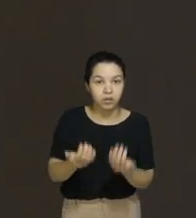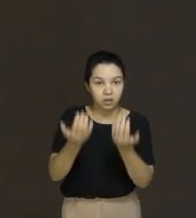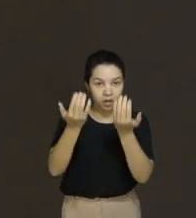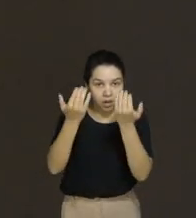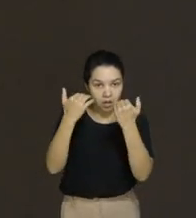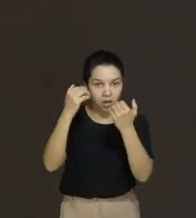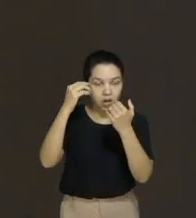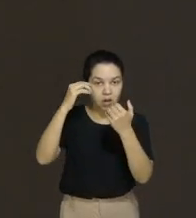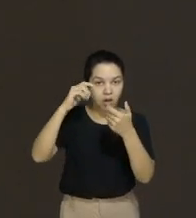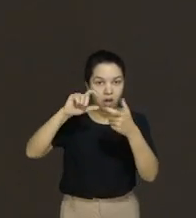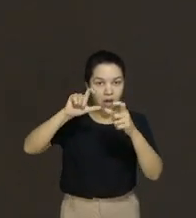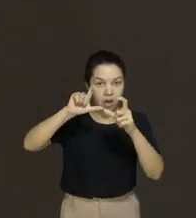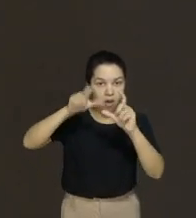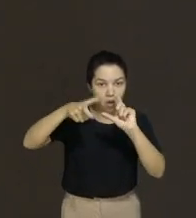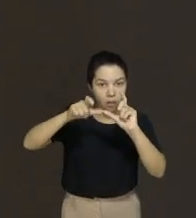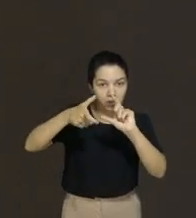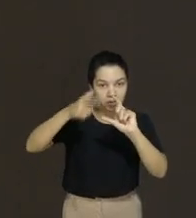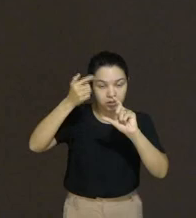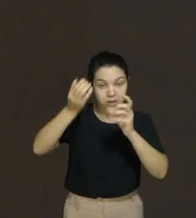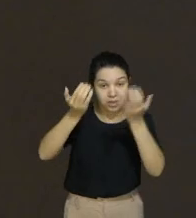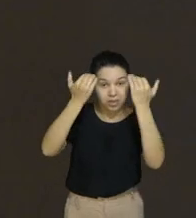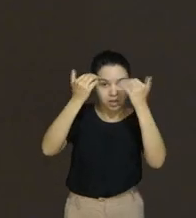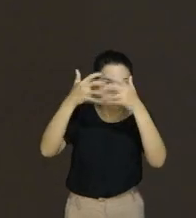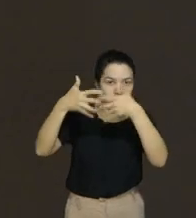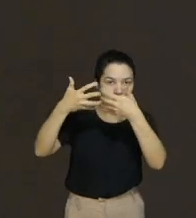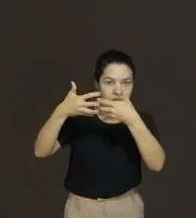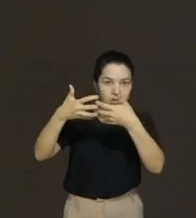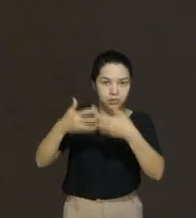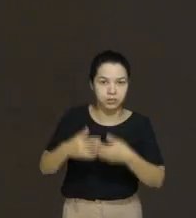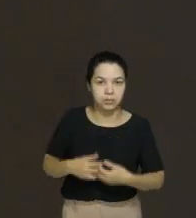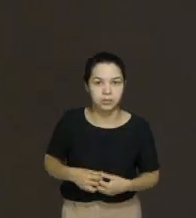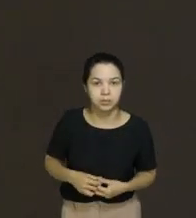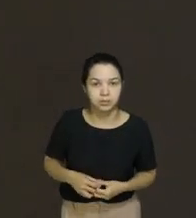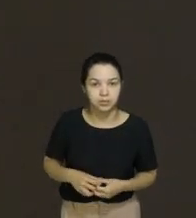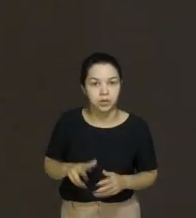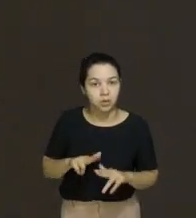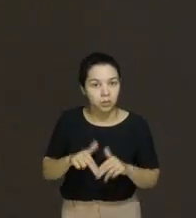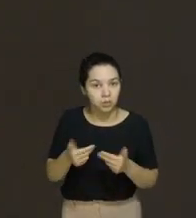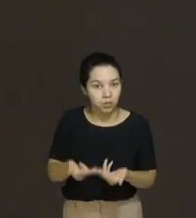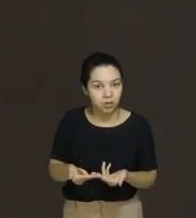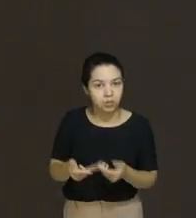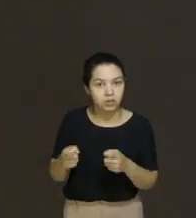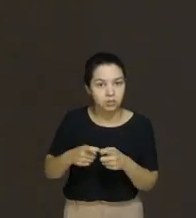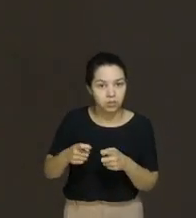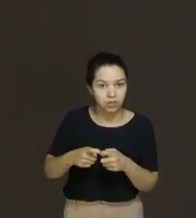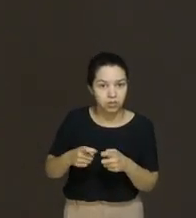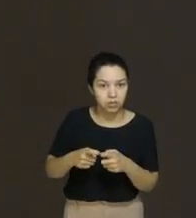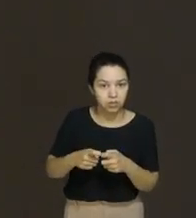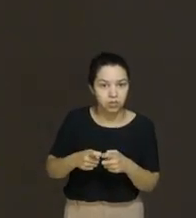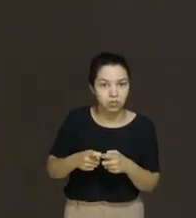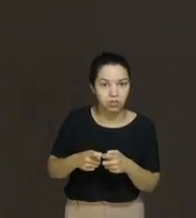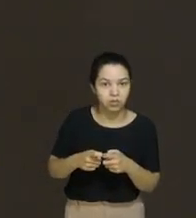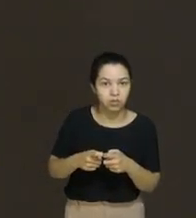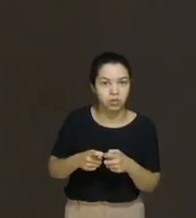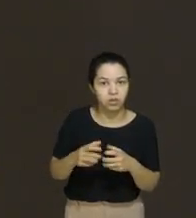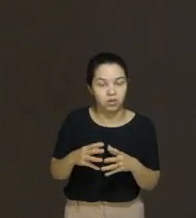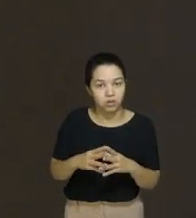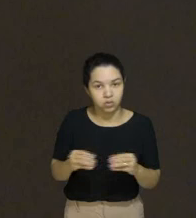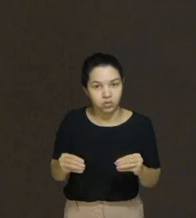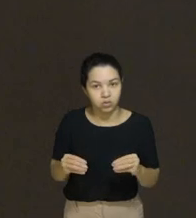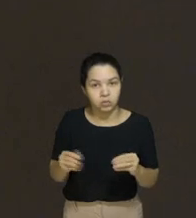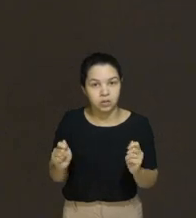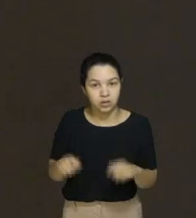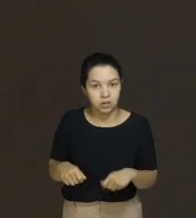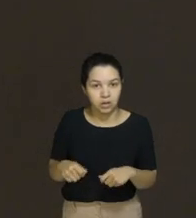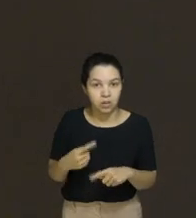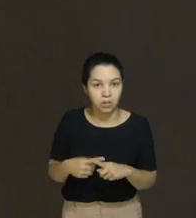cérebro mesmo, das funções do cérebro, né? Até por isso que só a medicação é a grande coisa que resolve, porque é uma